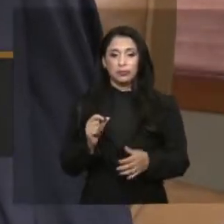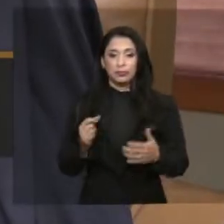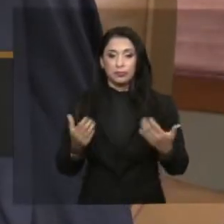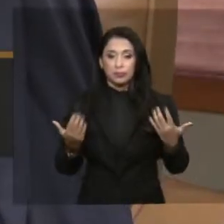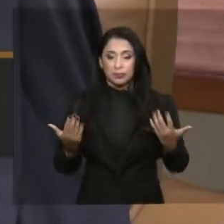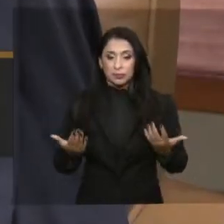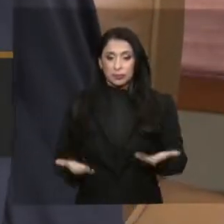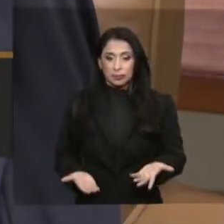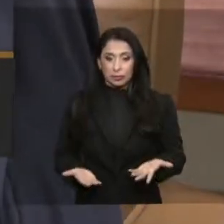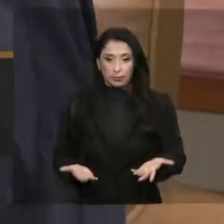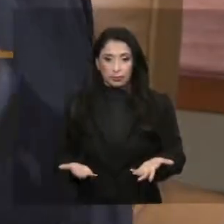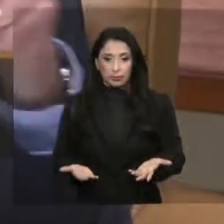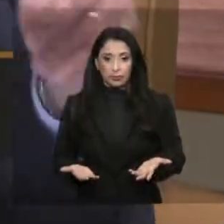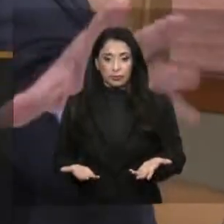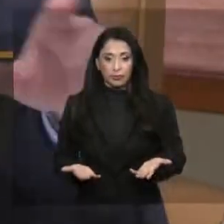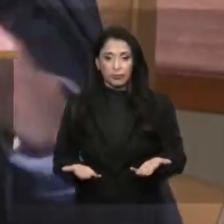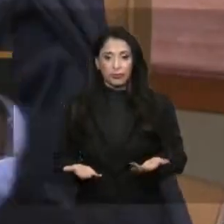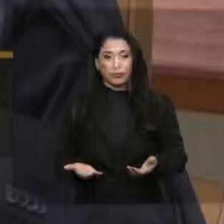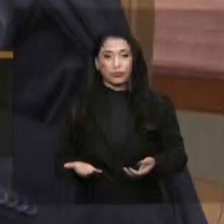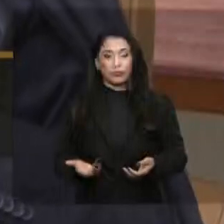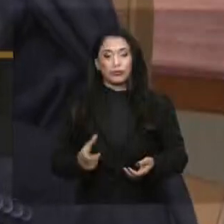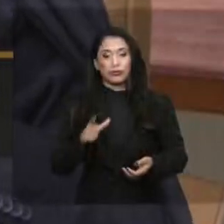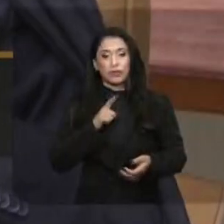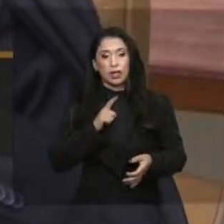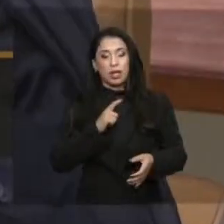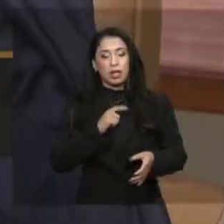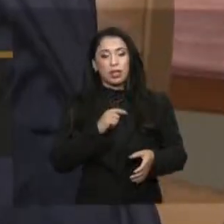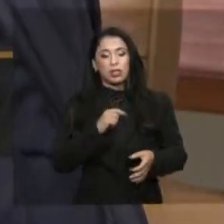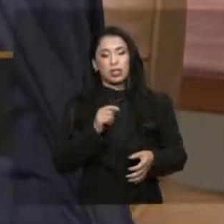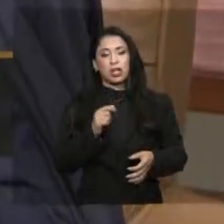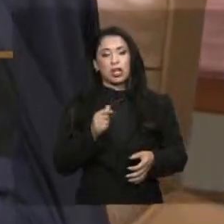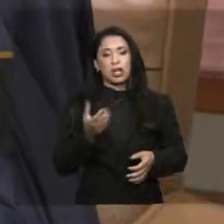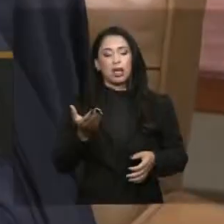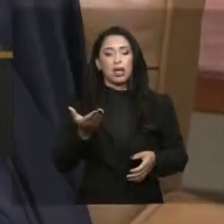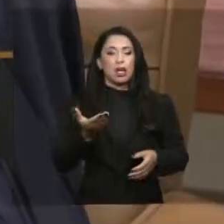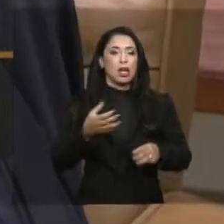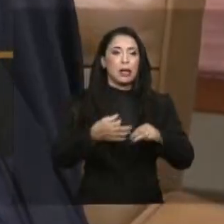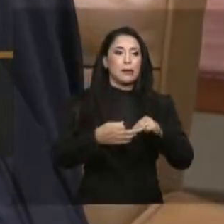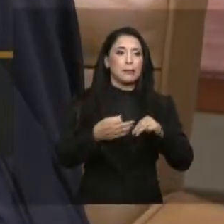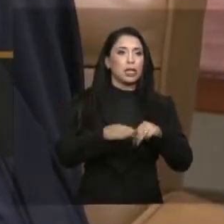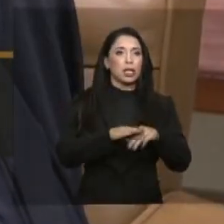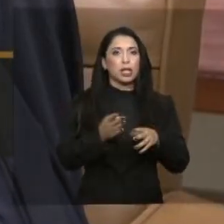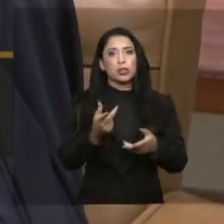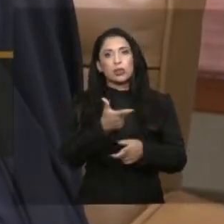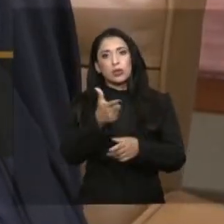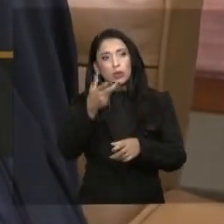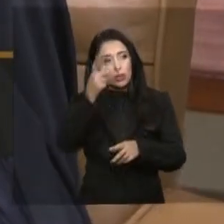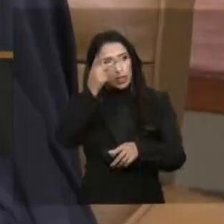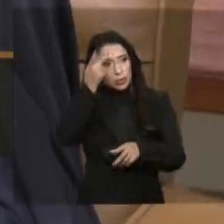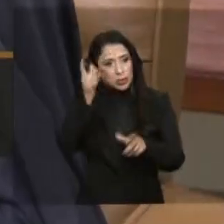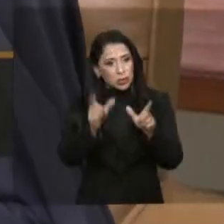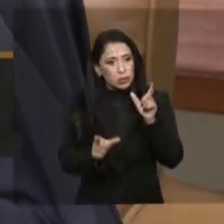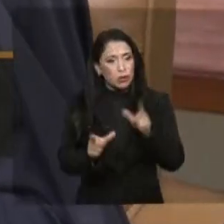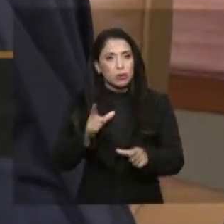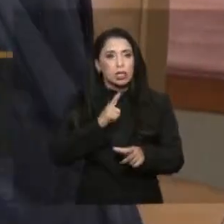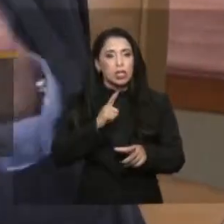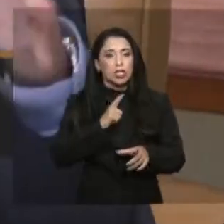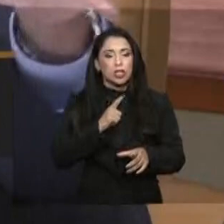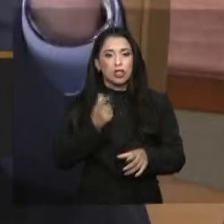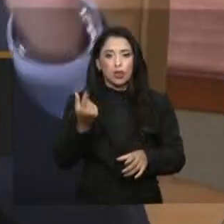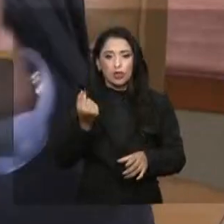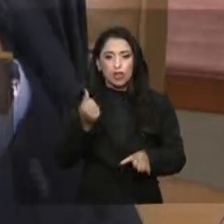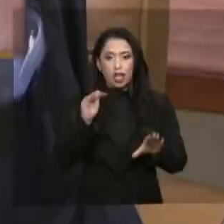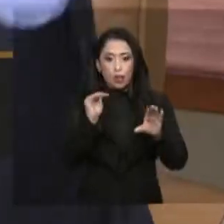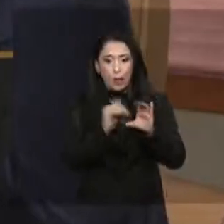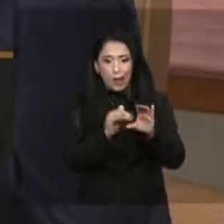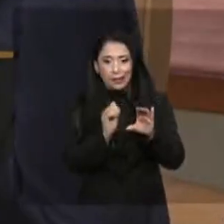talvez por um certo purismo dos próprios colegas que tinham um caderneta de poupança ou que alguém tinha algum tipo de